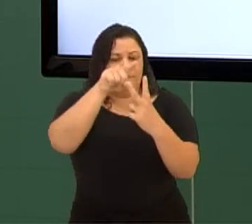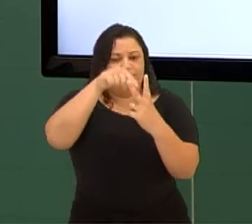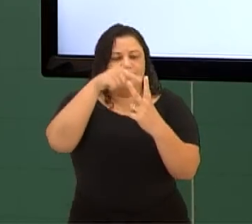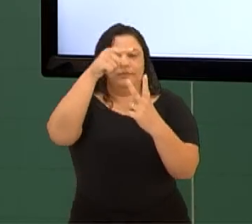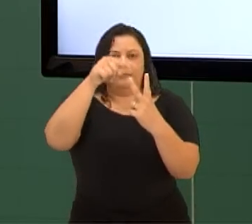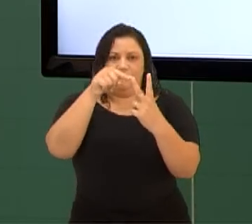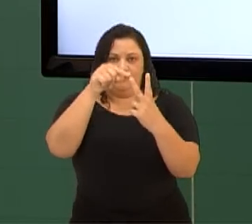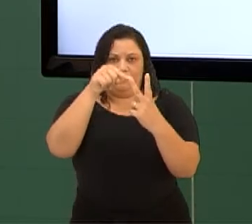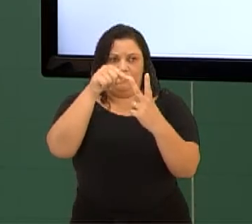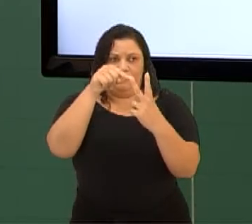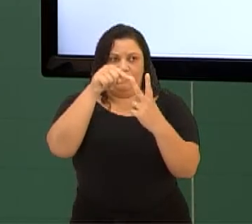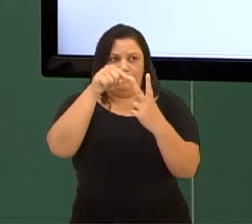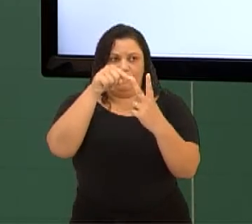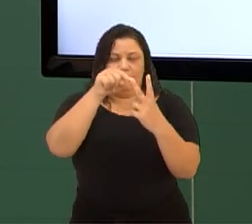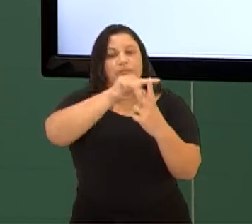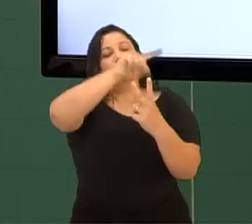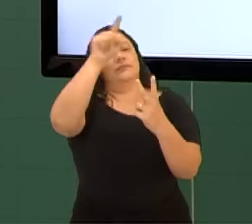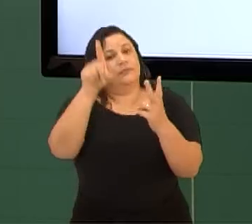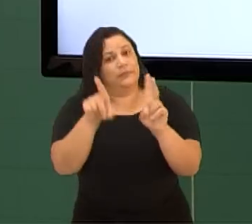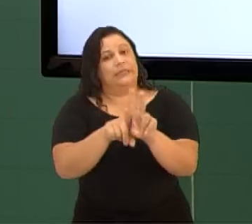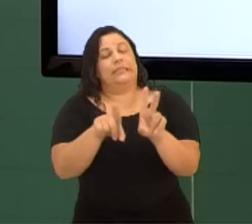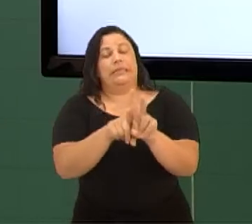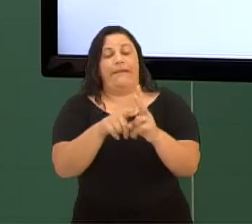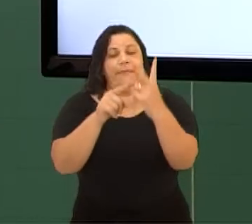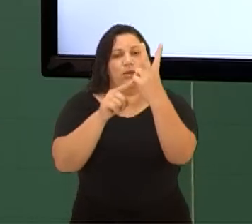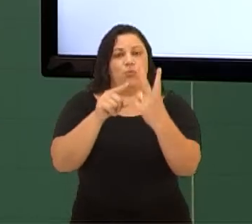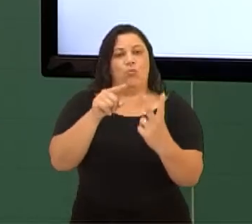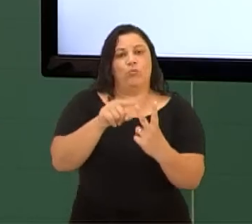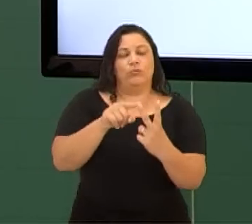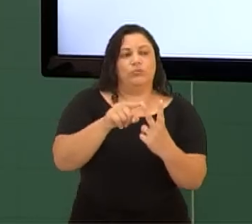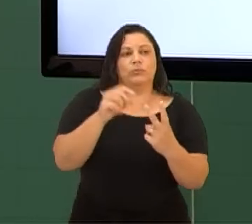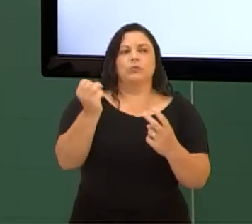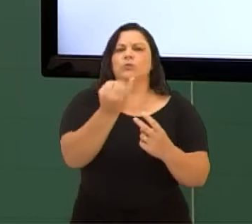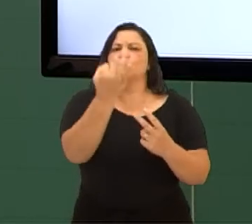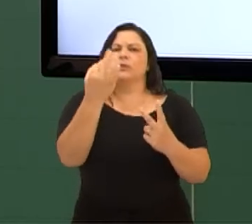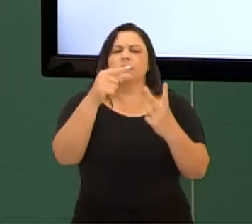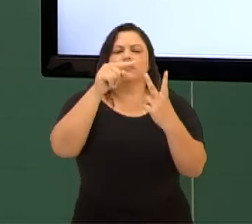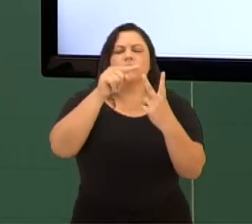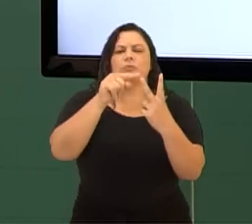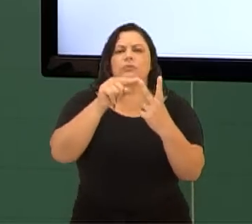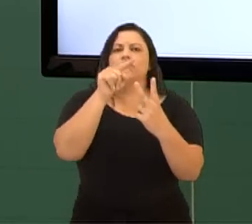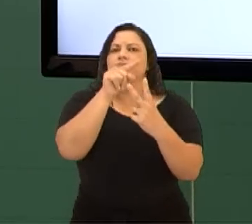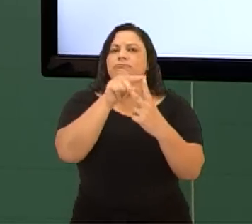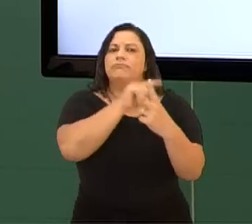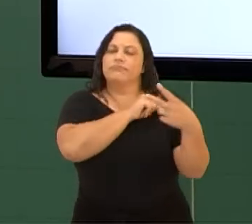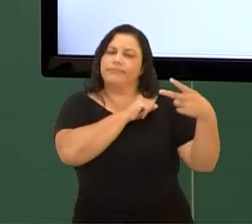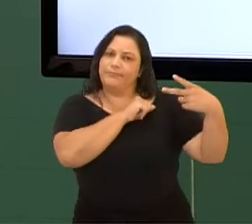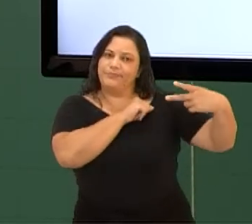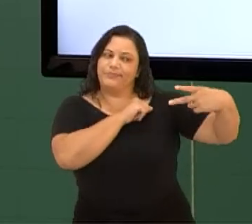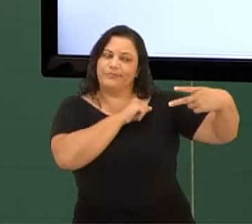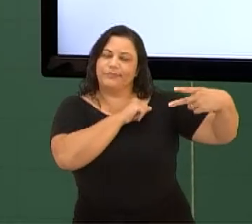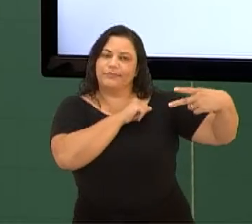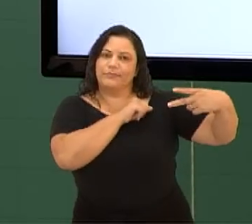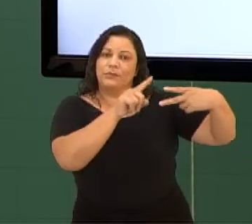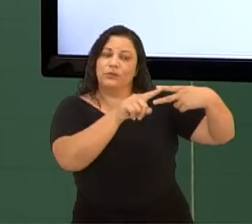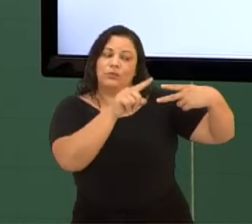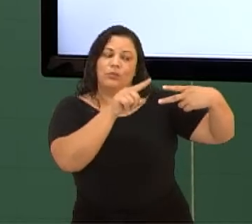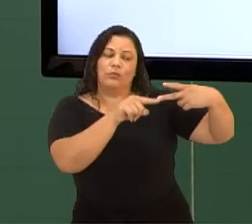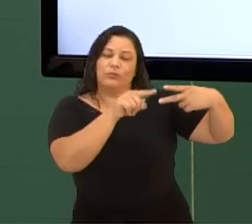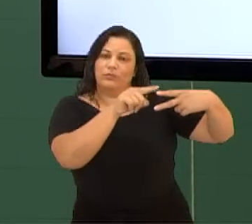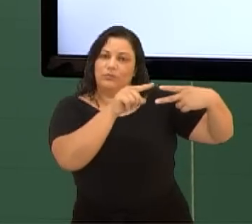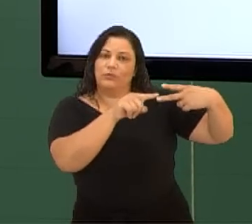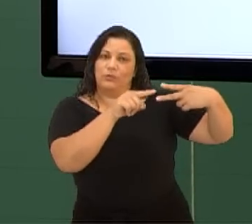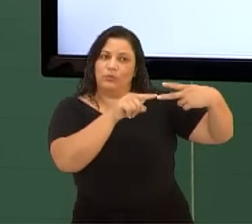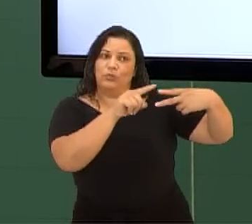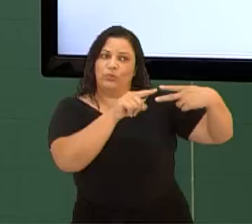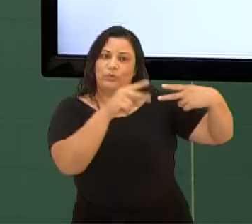direita da vírgula mais uma casa decimal. No total, eu tenho quantas casas decimais? 2 casas decimais. Então, lá no resultado